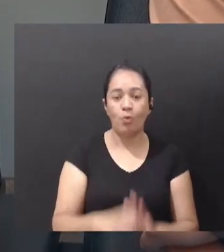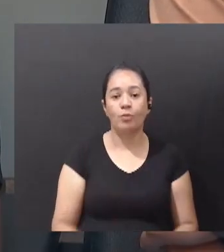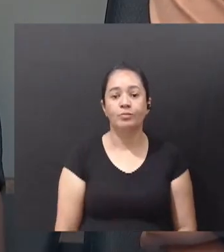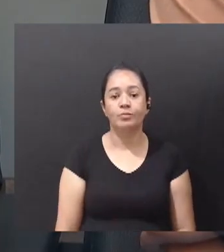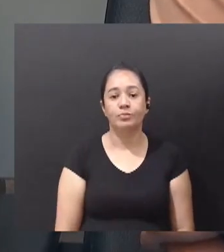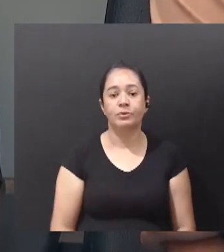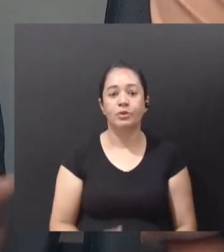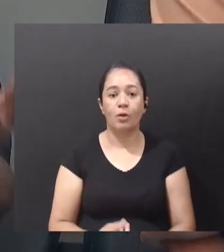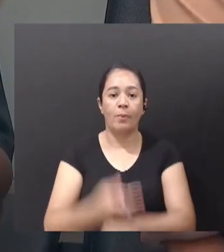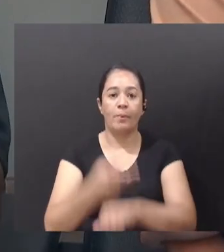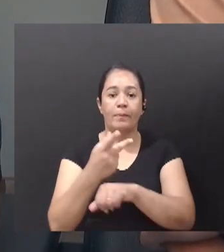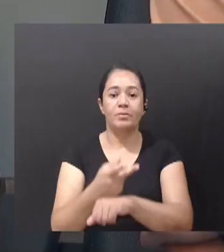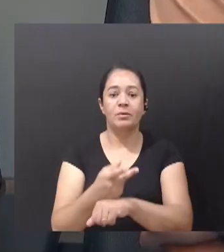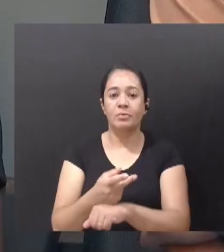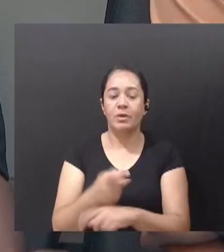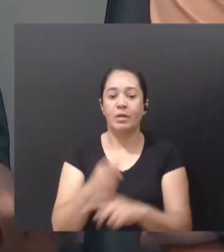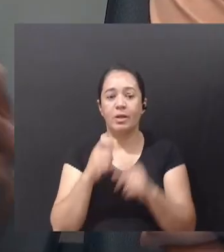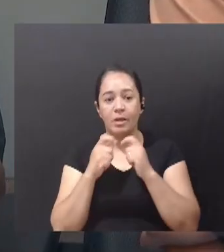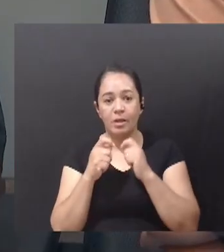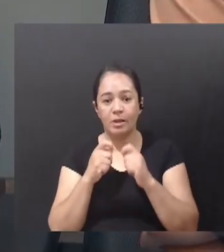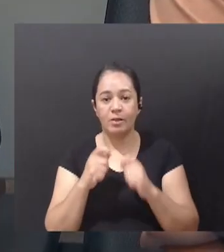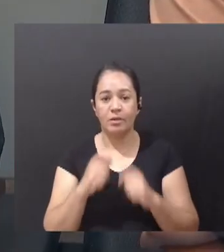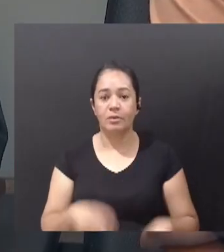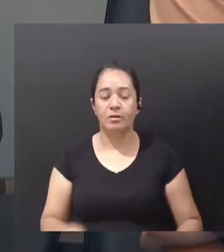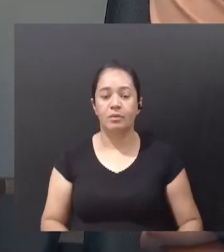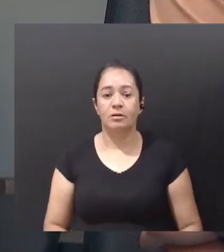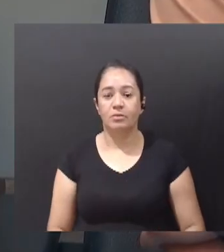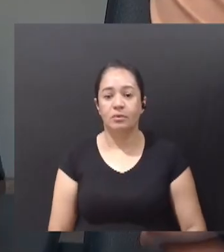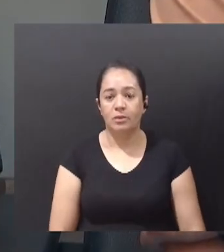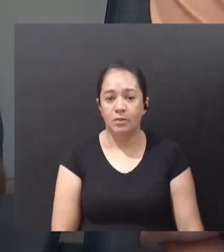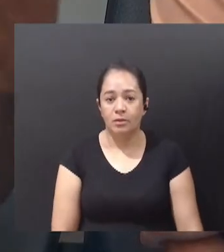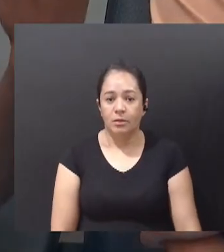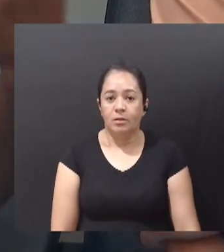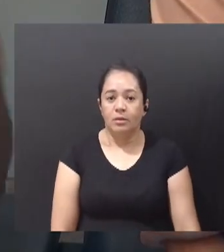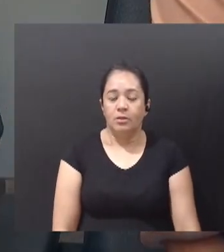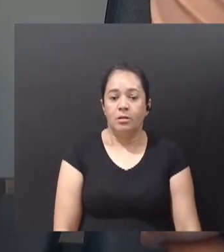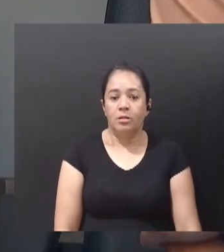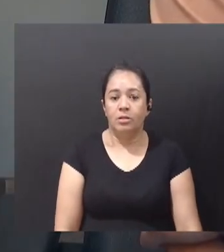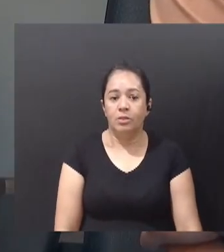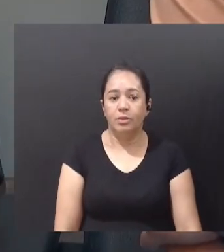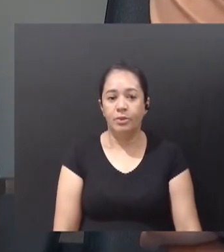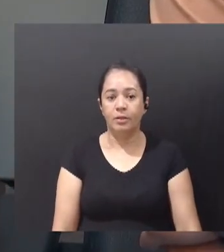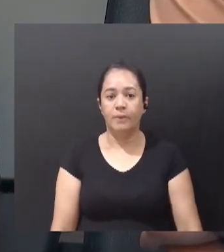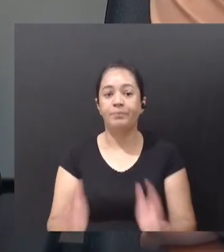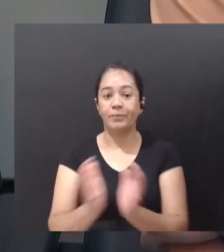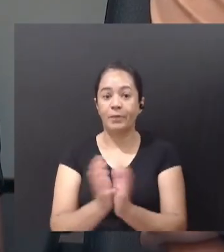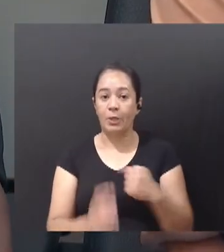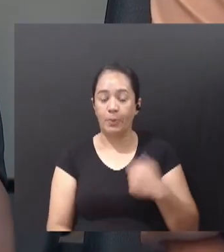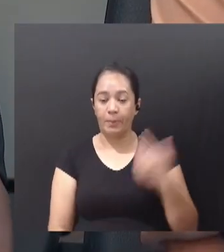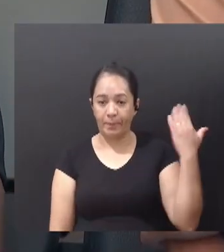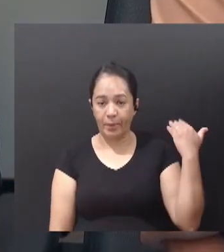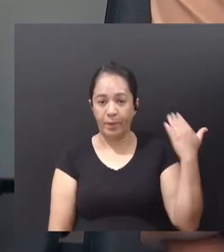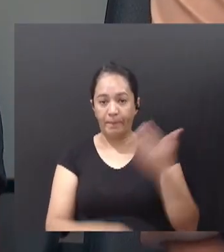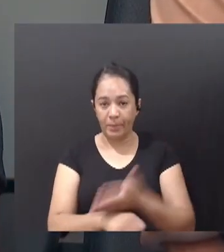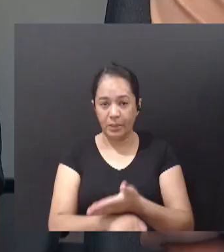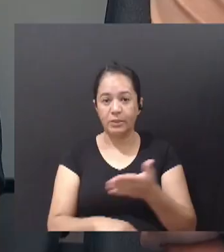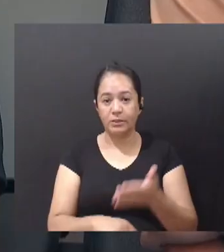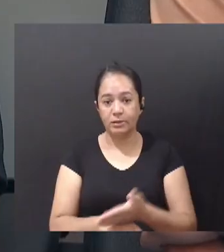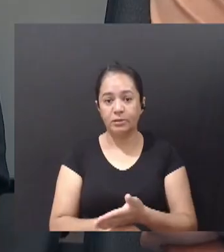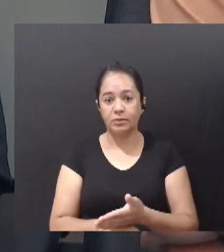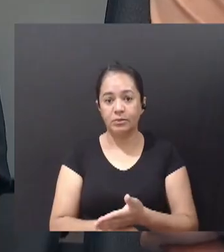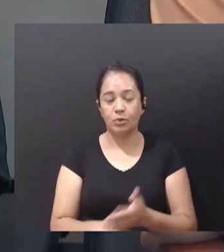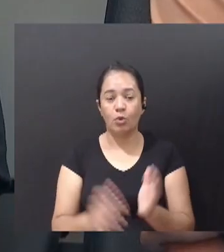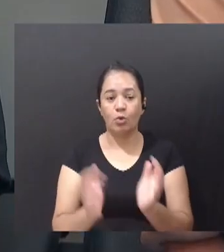coletânea, onde saiu Visão de Rua, Ideologia, que eu era na época, Rap Company, onde que eu estou hoje, o grupo que eu estou